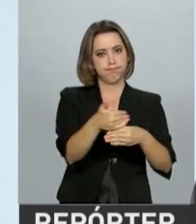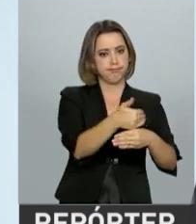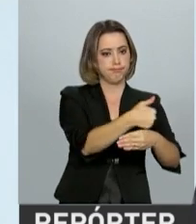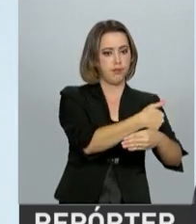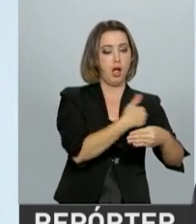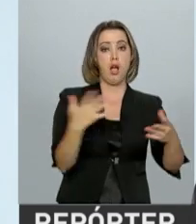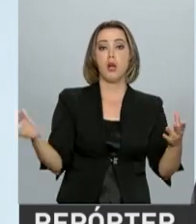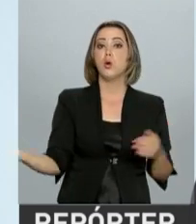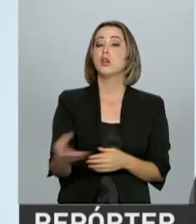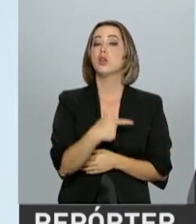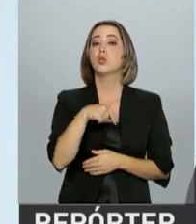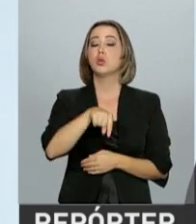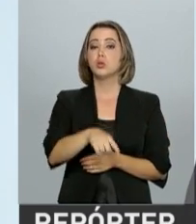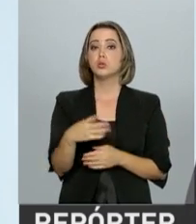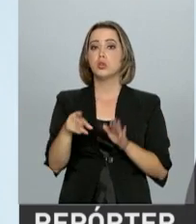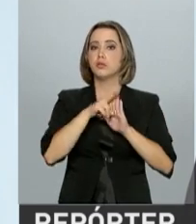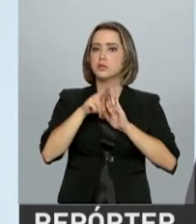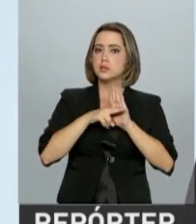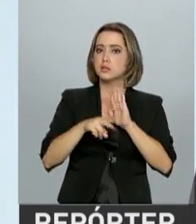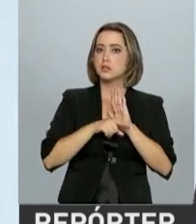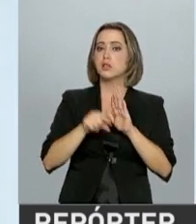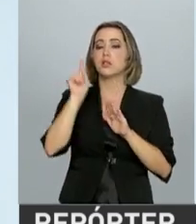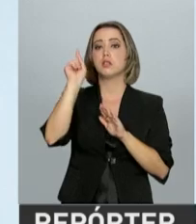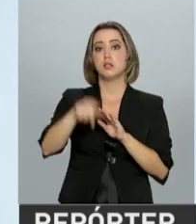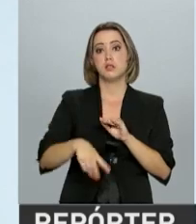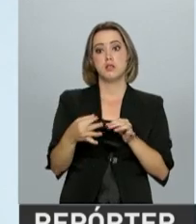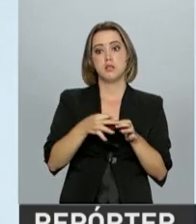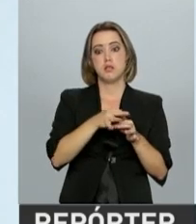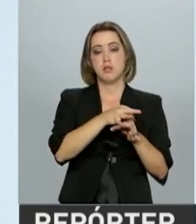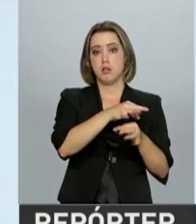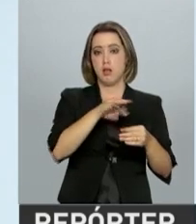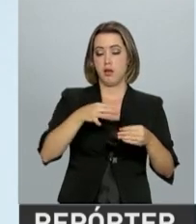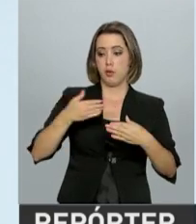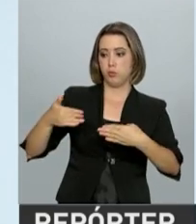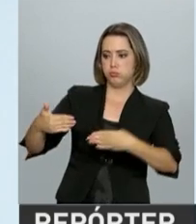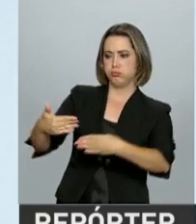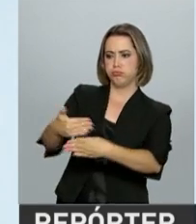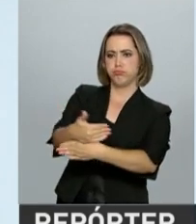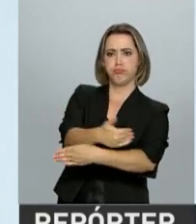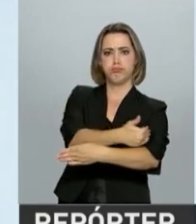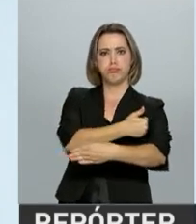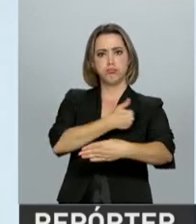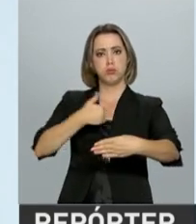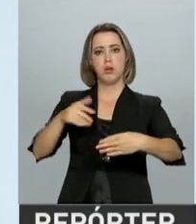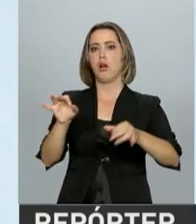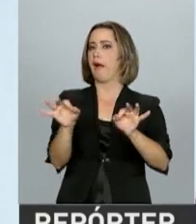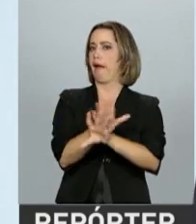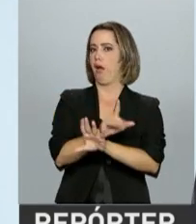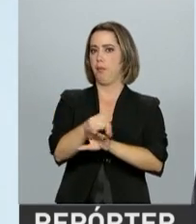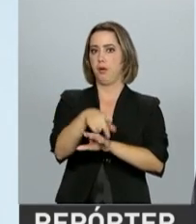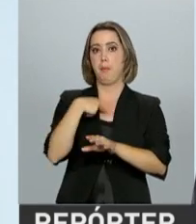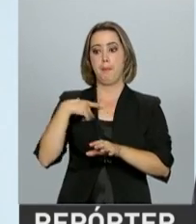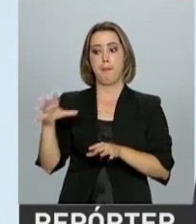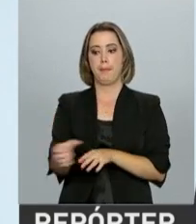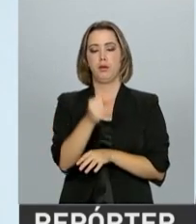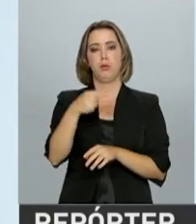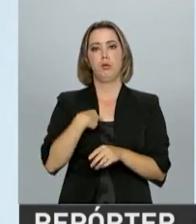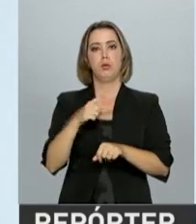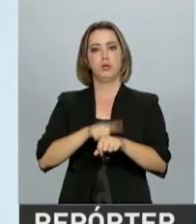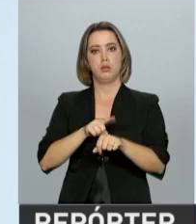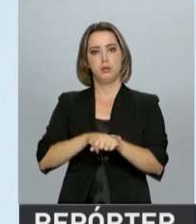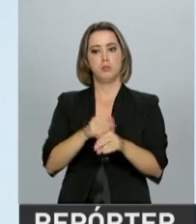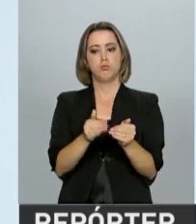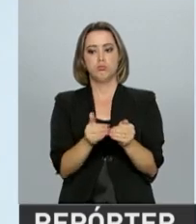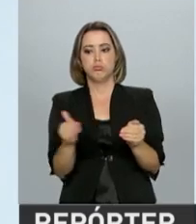do governo é que o limite geográfico seja acabado e o limite temporal